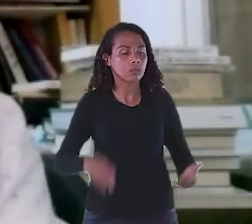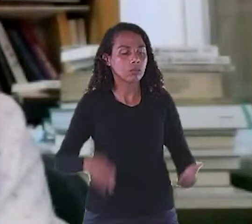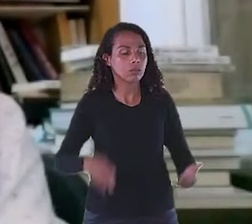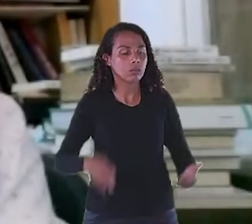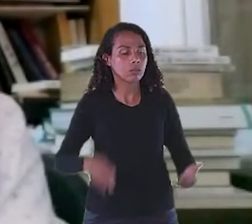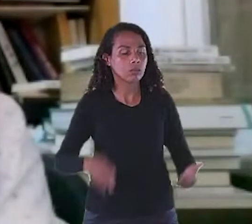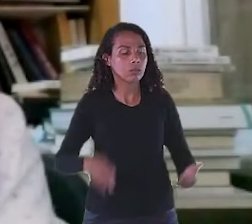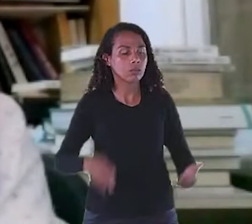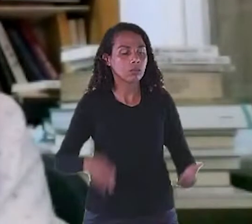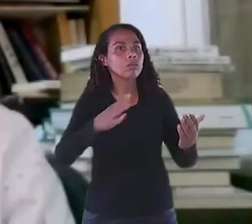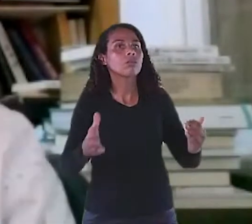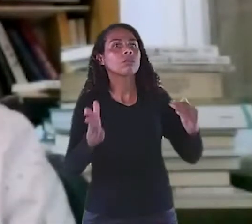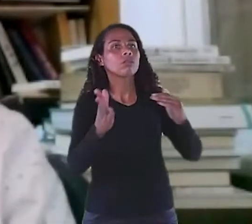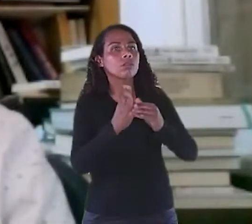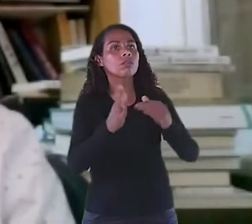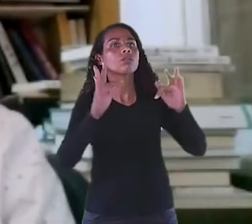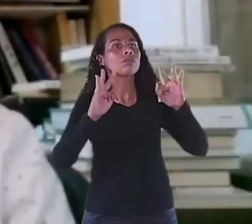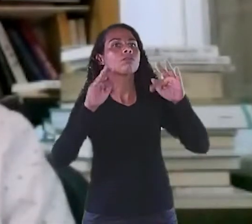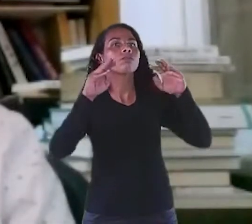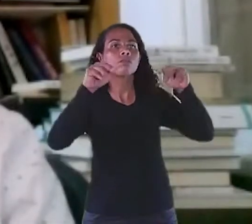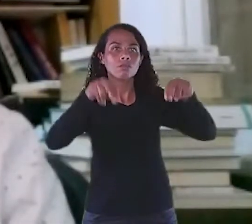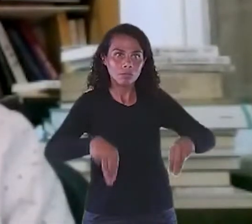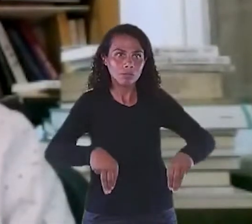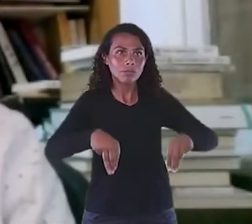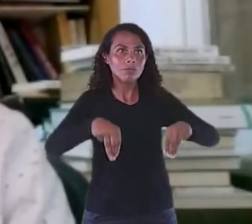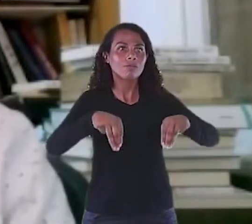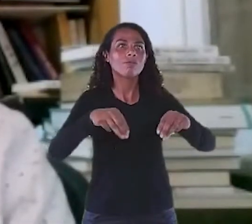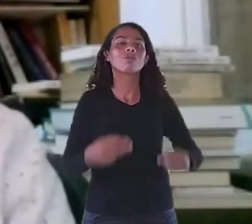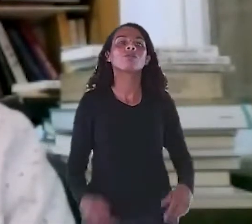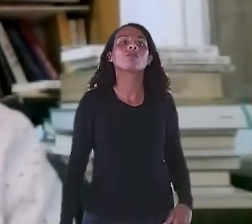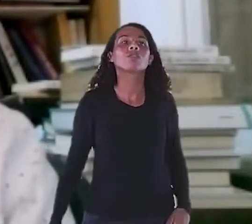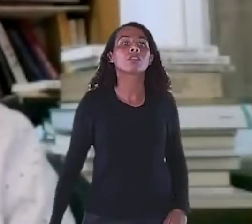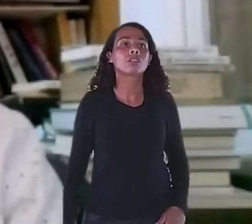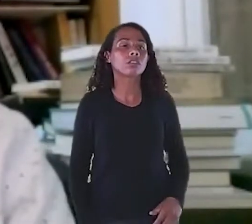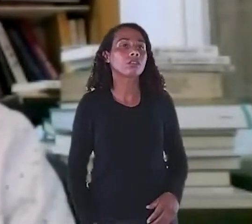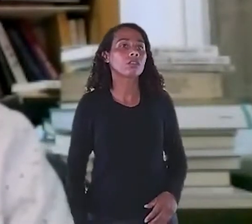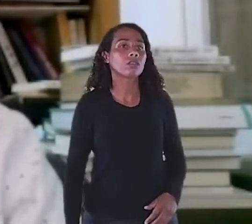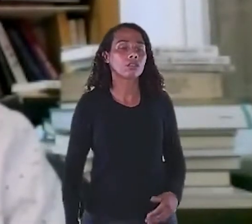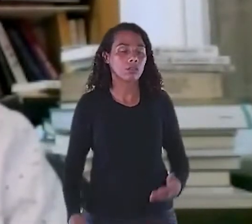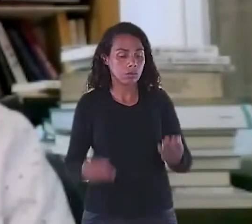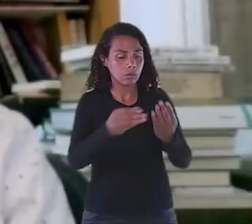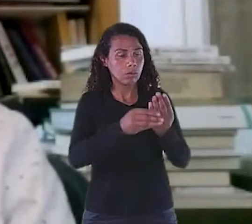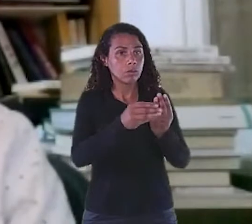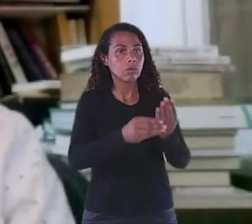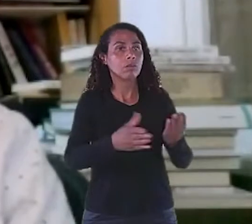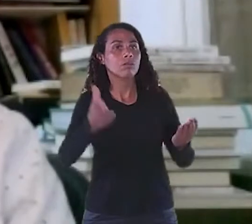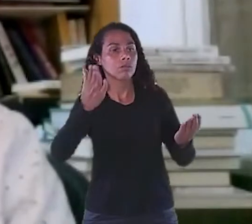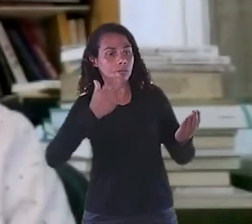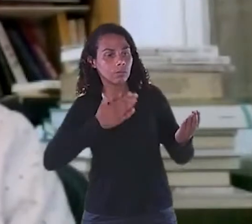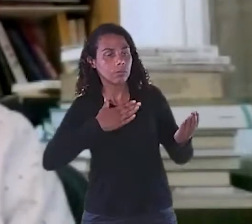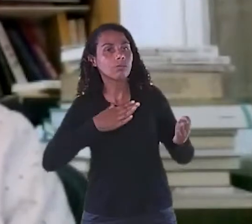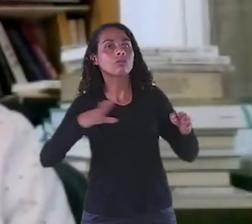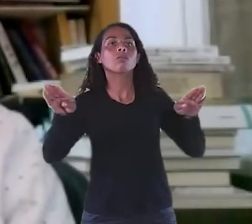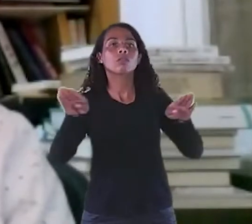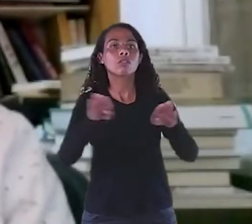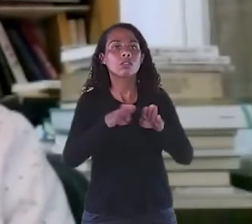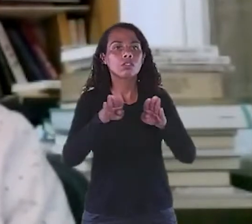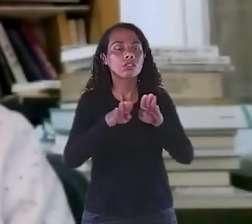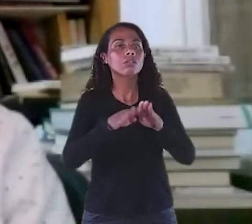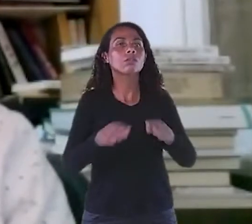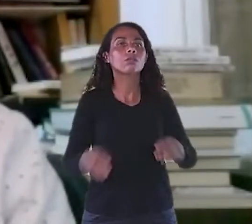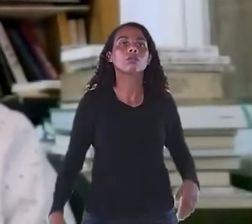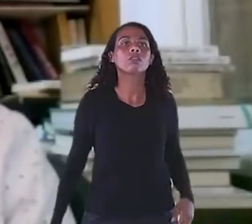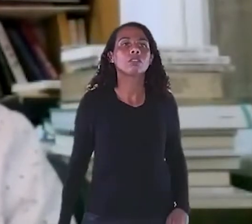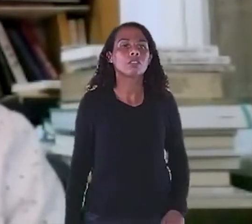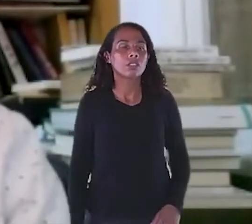um livro inteiro com o mesmo assunto para crônica, como se fosse um Frankenstein só de perna, outro só de braço, outro